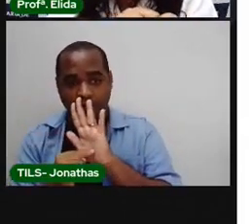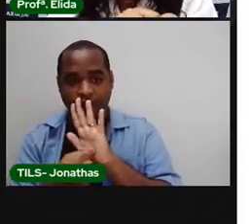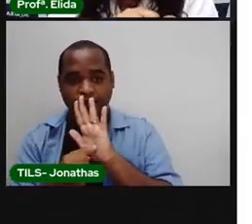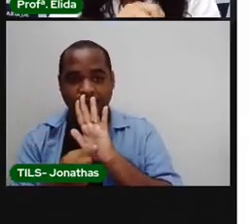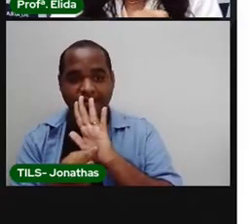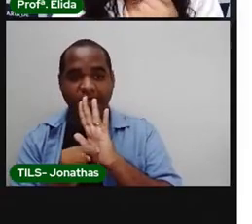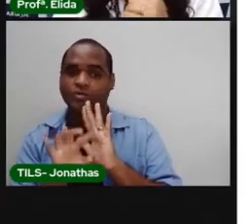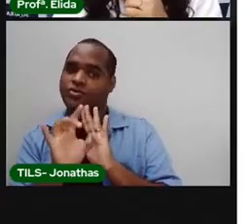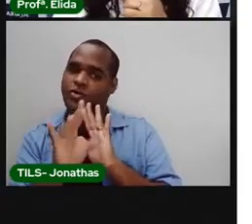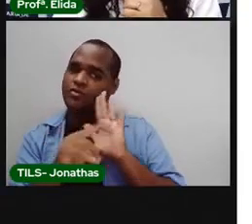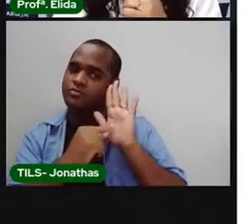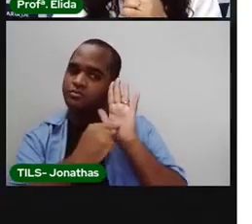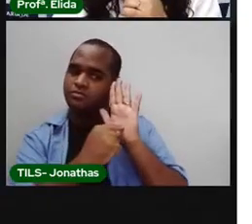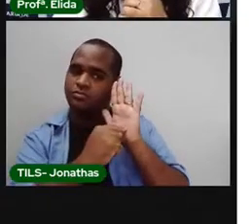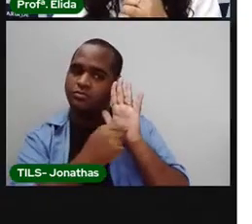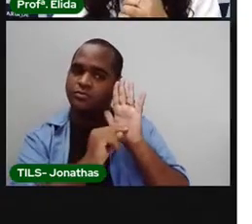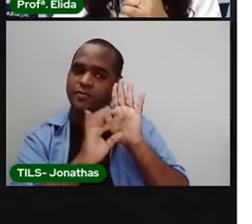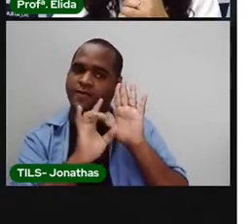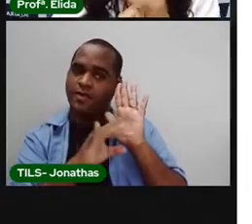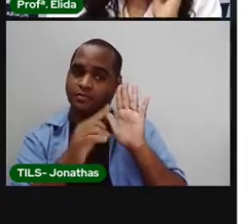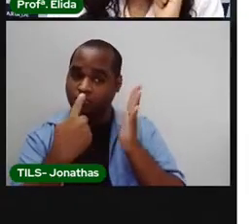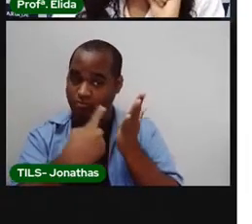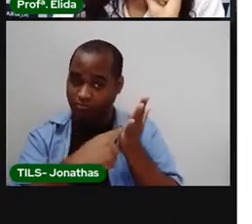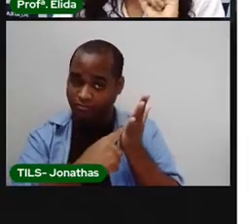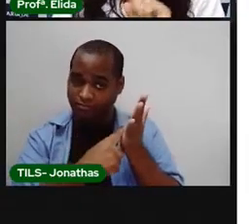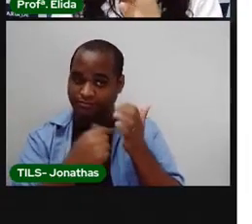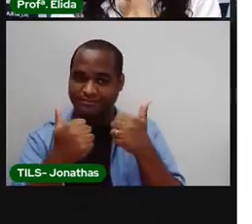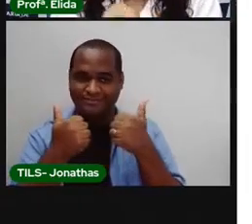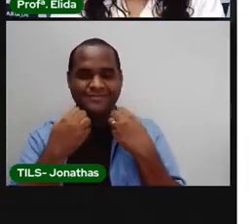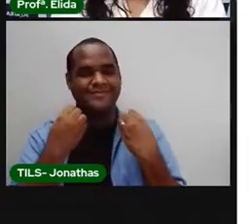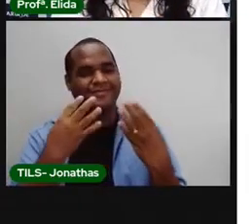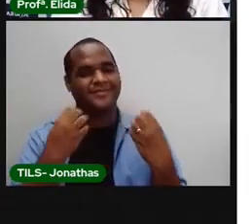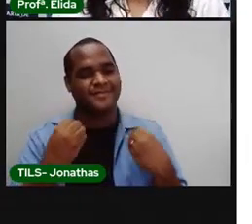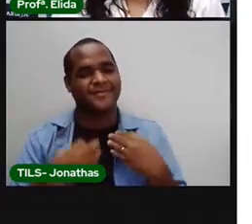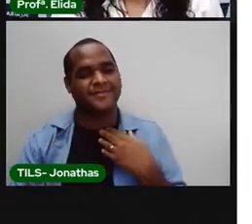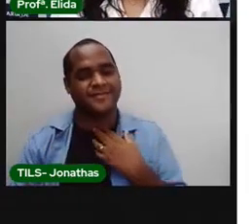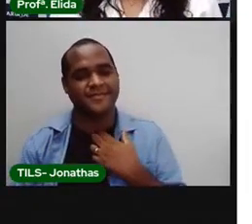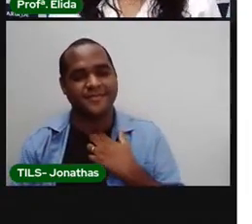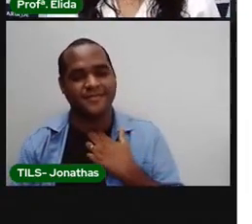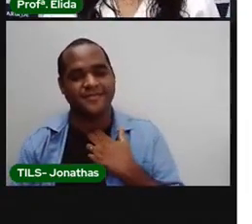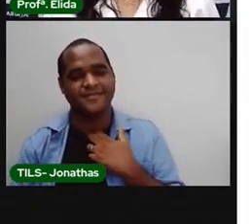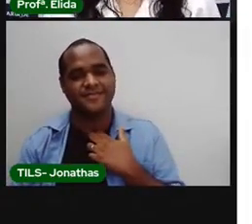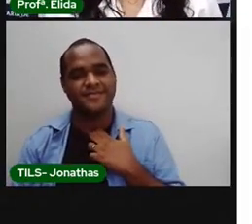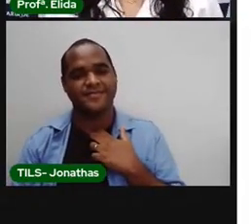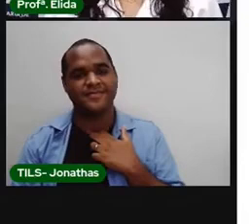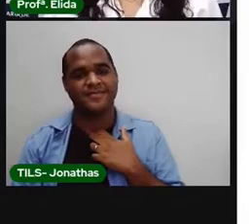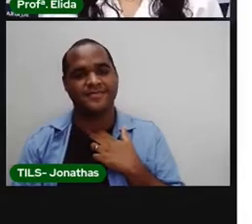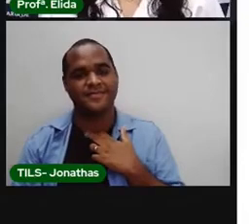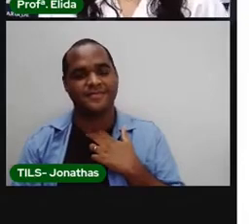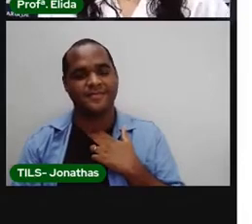pinta o ponto final. Combinado? Muito bem. Vamos continuar.